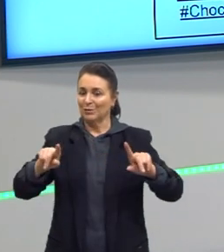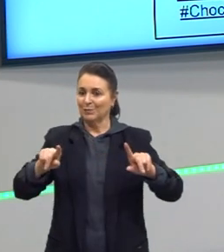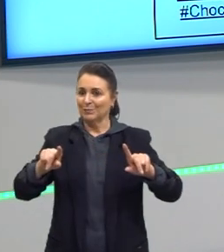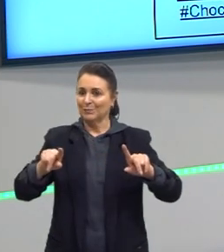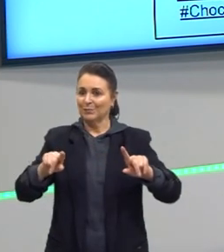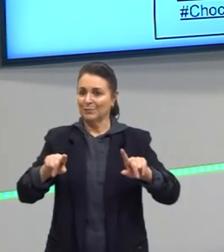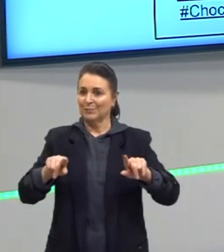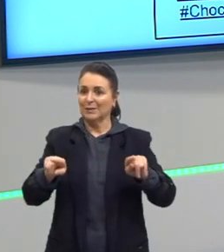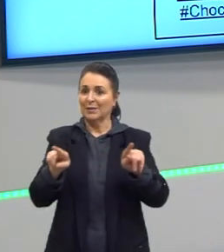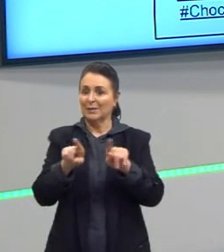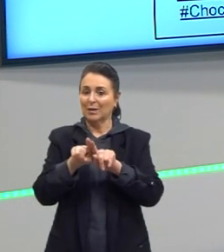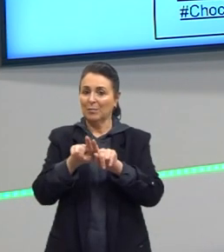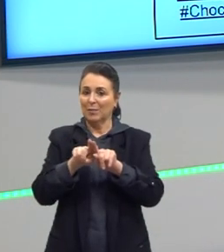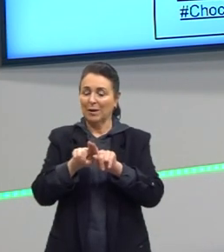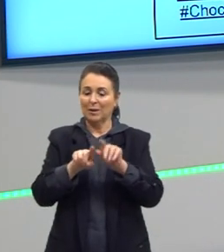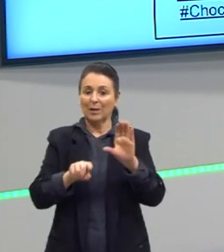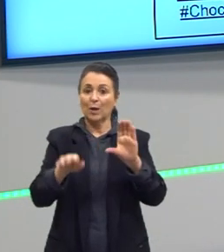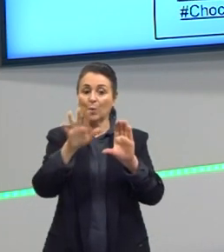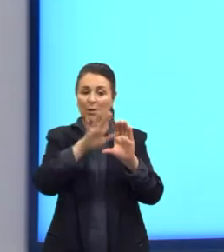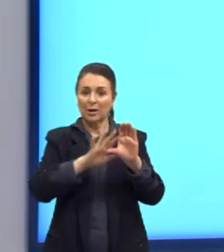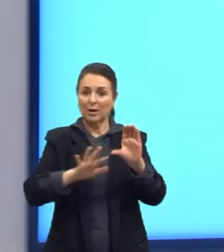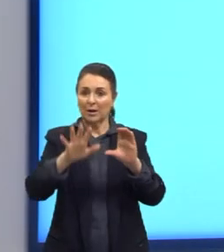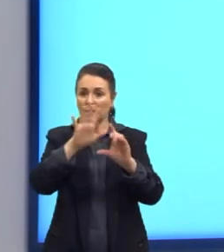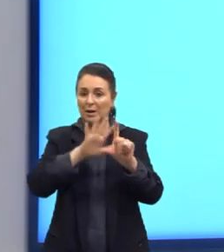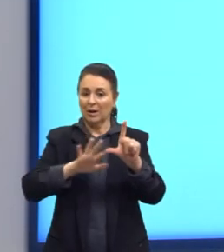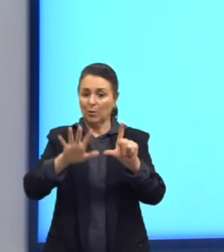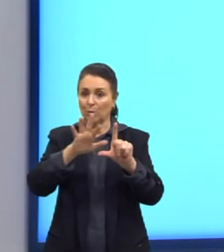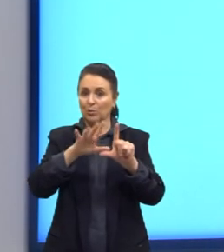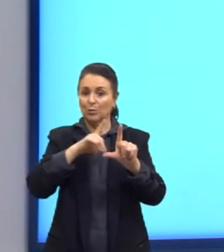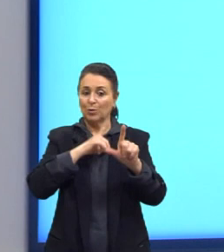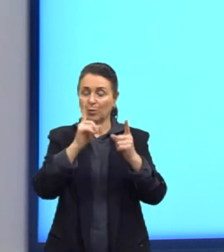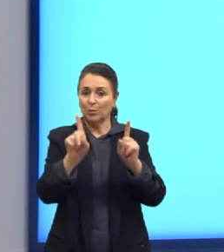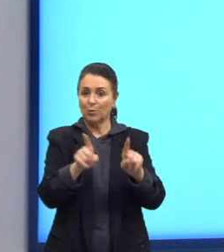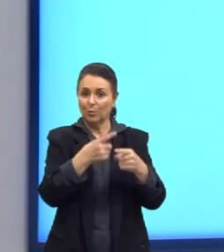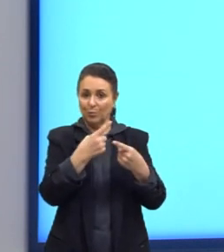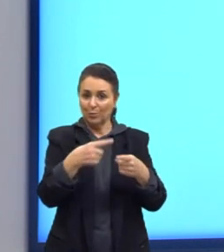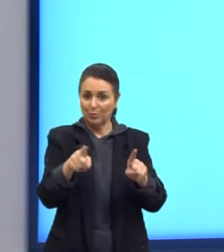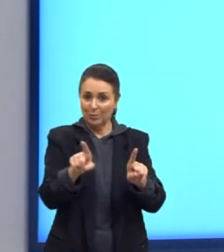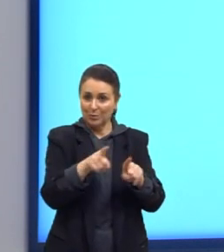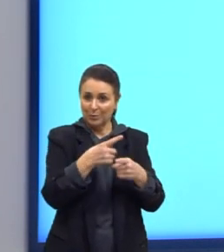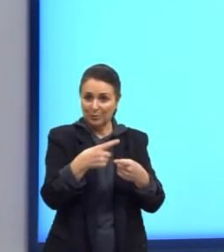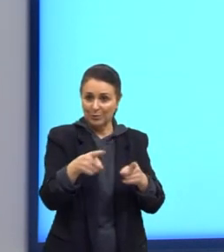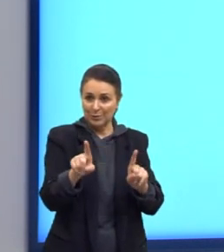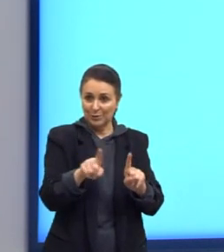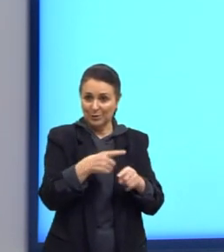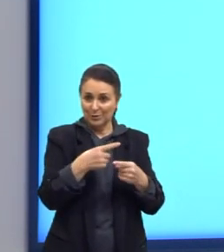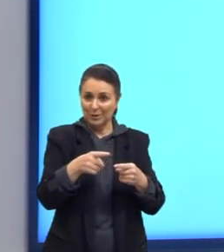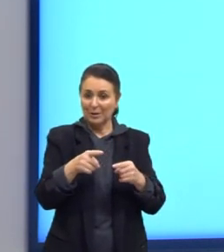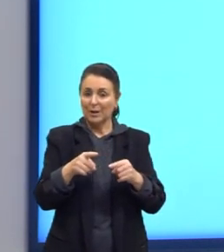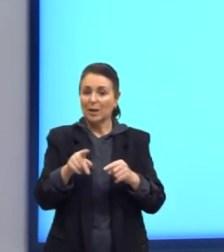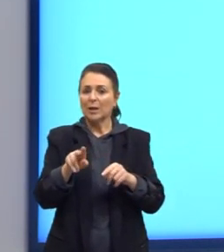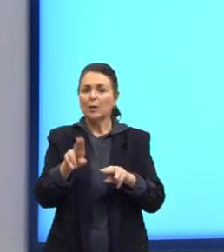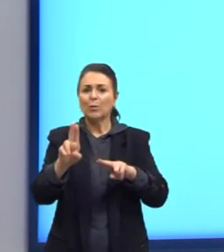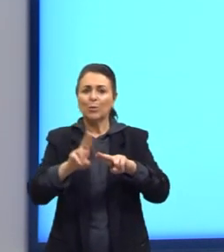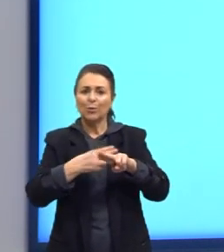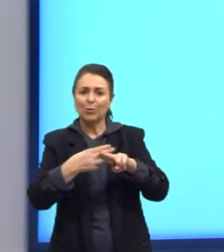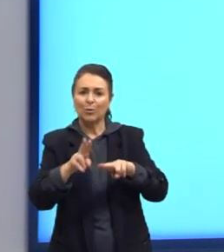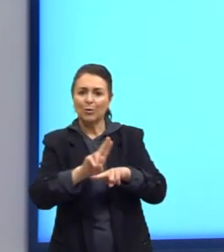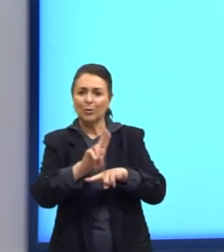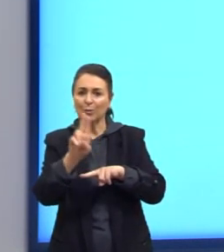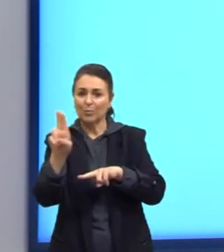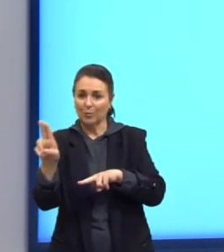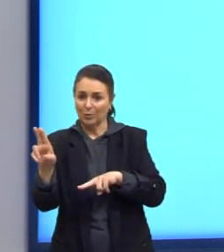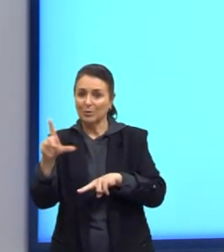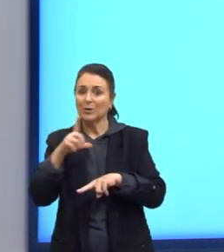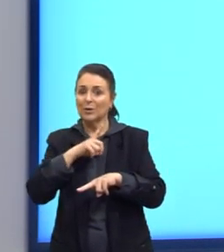aqui trouxe no primeiro QR Code uma música de Jessé e Joy chocolate que traz